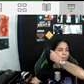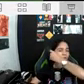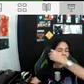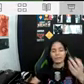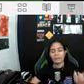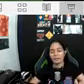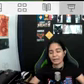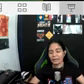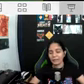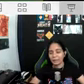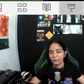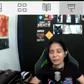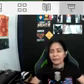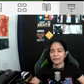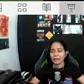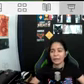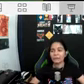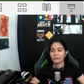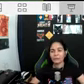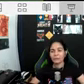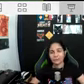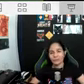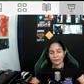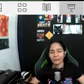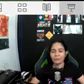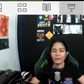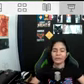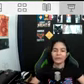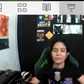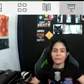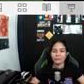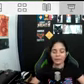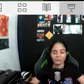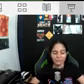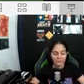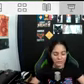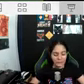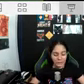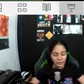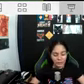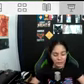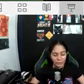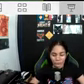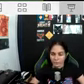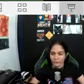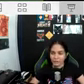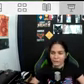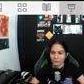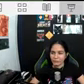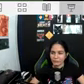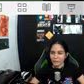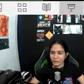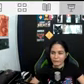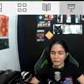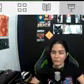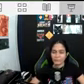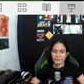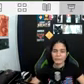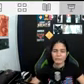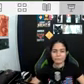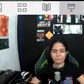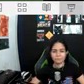esses autores, né, utilizaram. Consequentemente, você vai conseguir utilizá-los também